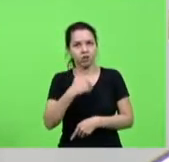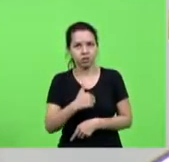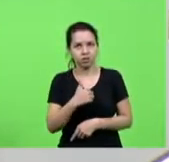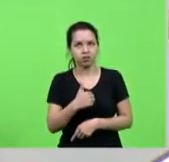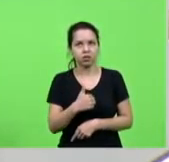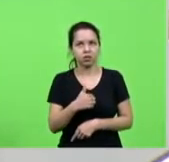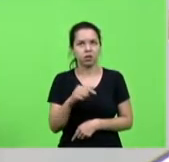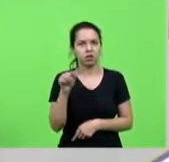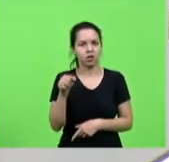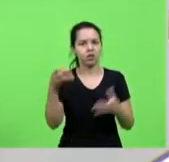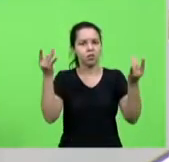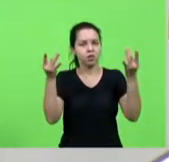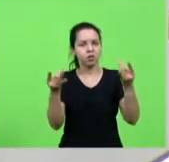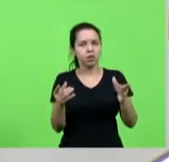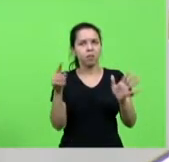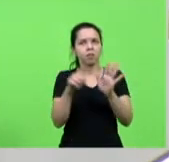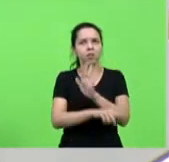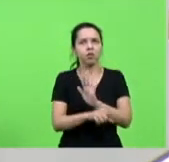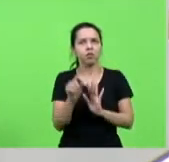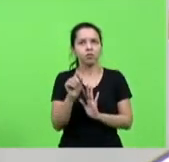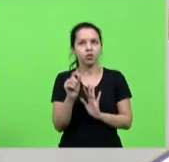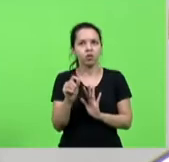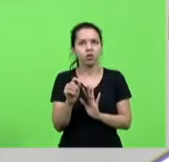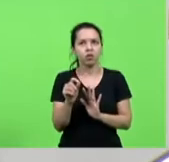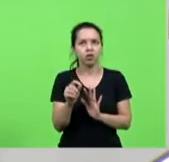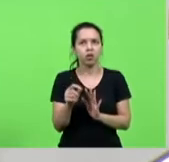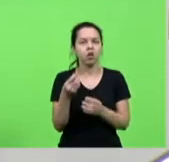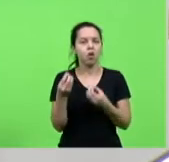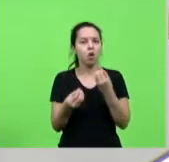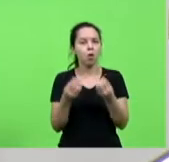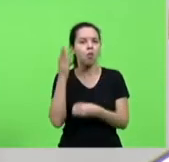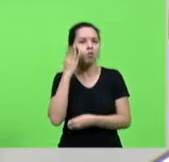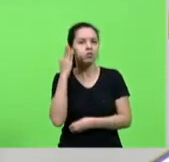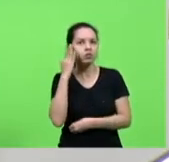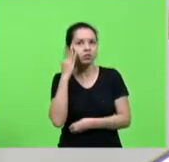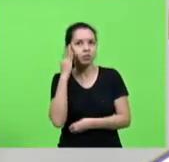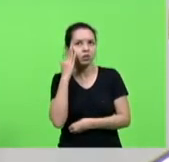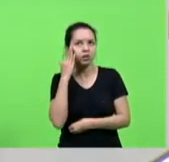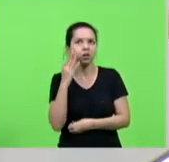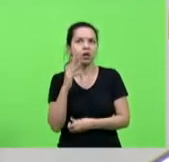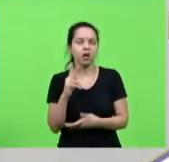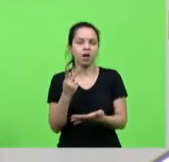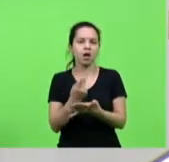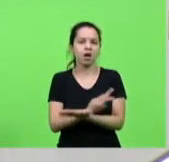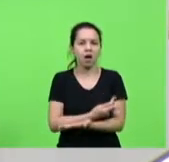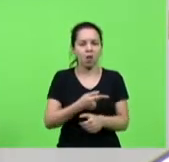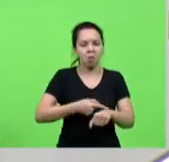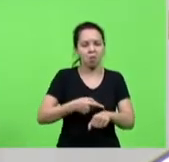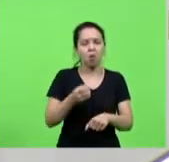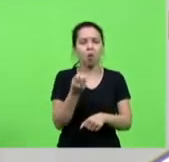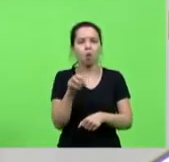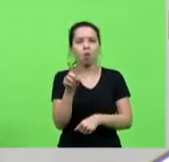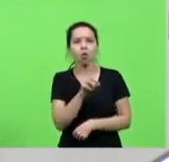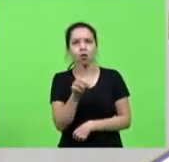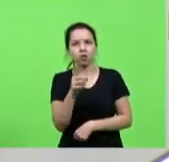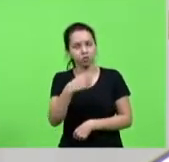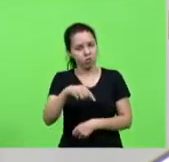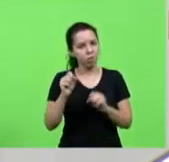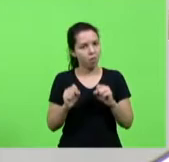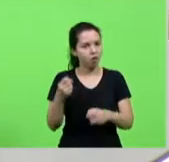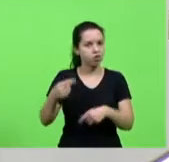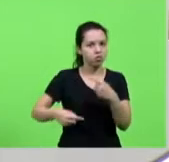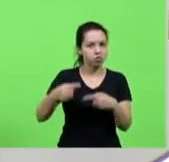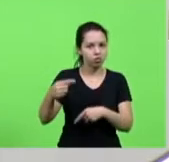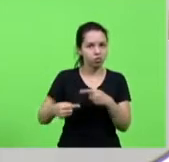especialista aqui está perguntando é: tá, mas como é que eu vou saber o que é obsceno ou não? Isso a gente até pode discutir, mas não é pelo fato do senhor ter